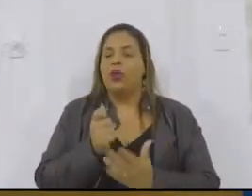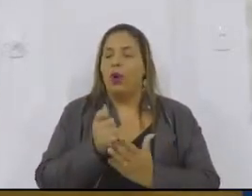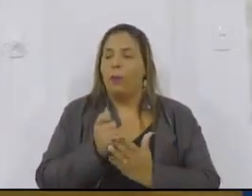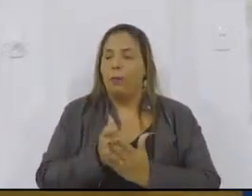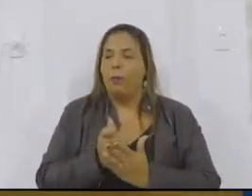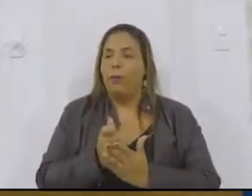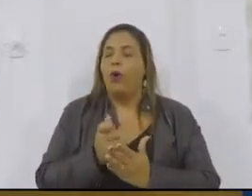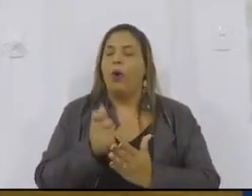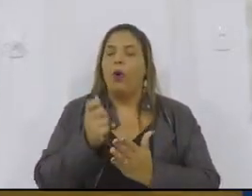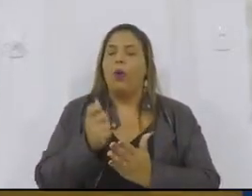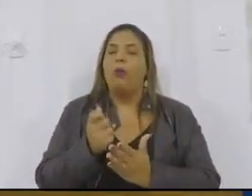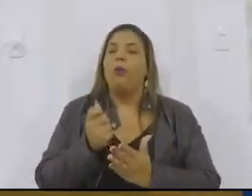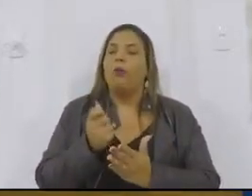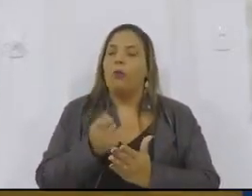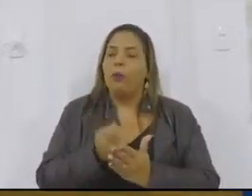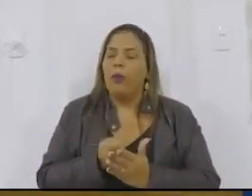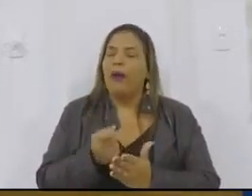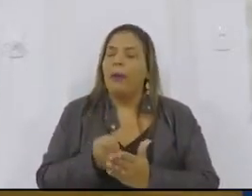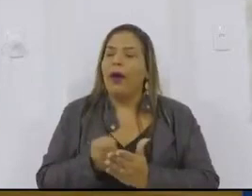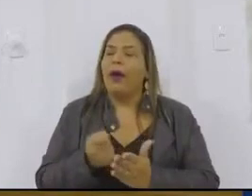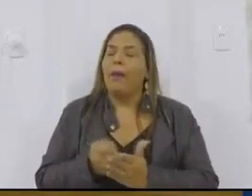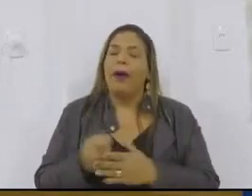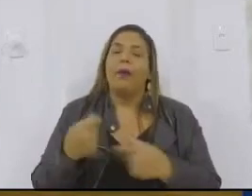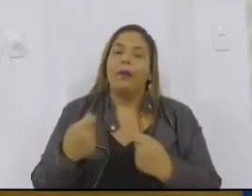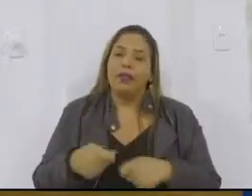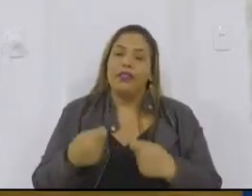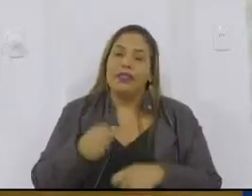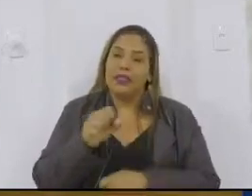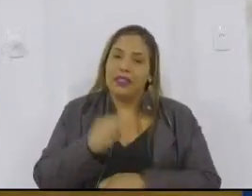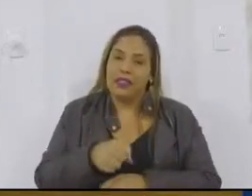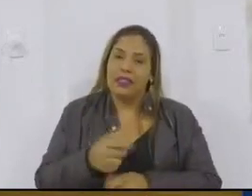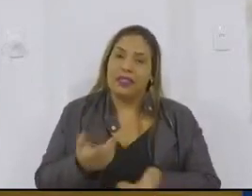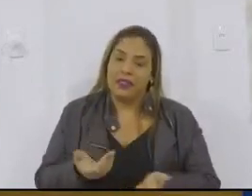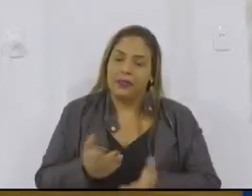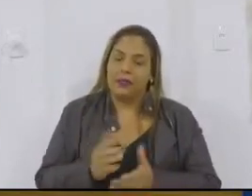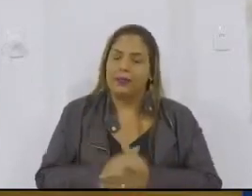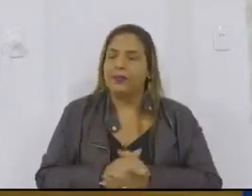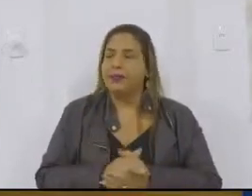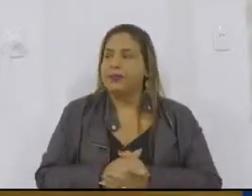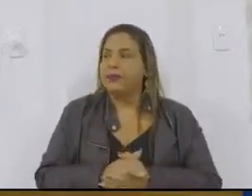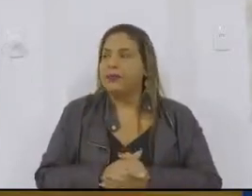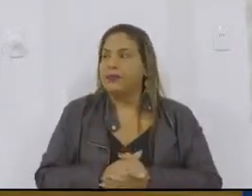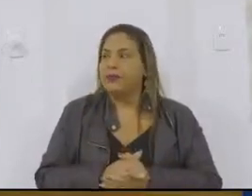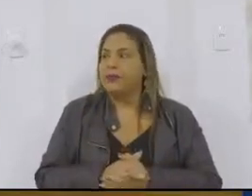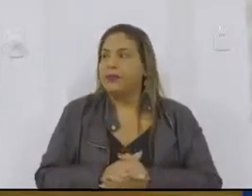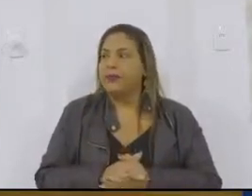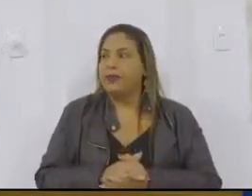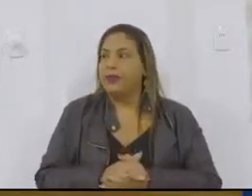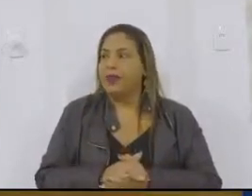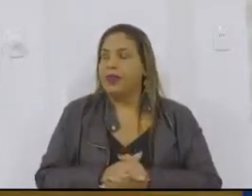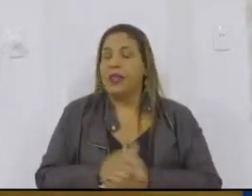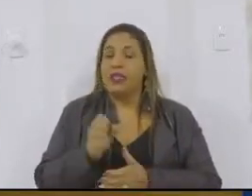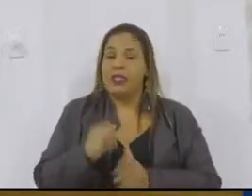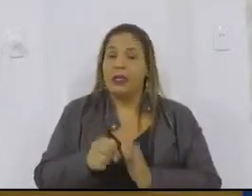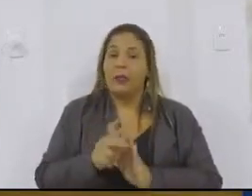Não é obrigado a cobrar e nem não cobrar. Então, se eu fizesse o projeto de lei como eu tinha falado, que eu tinha